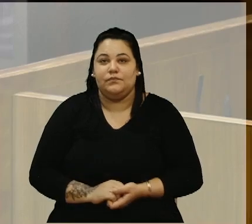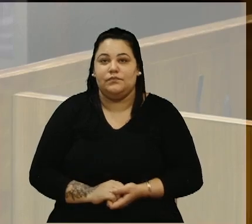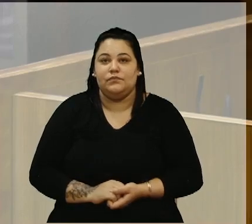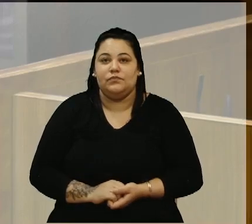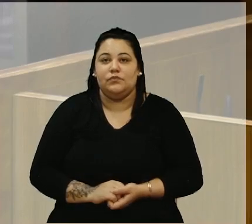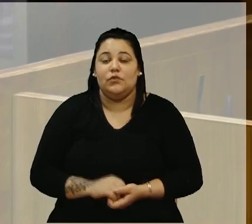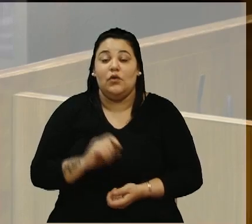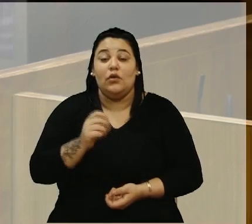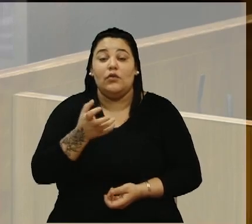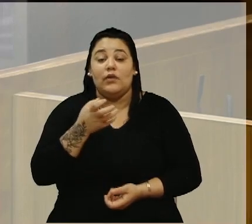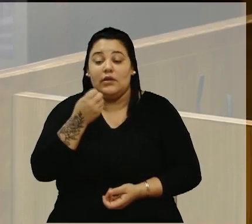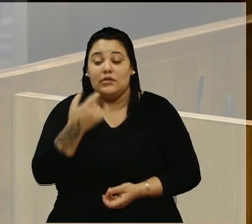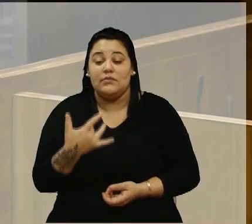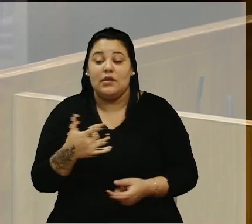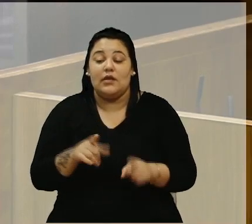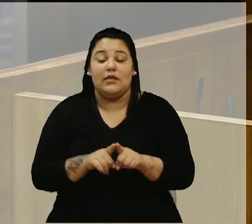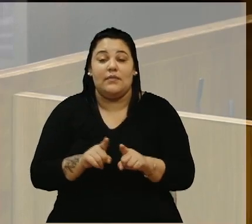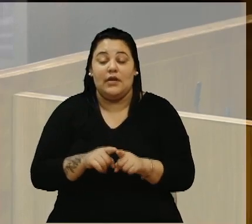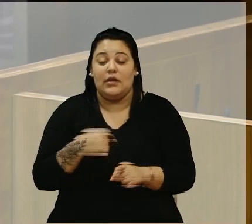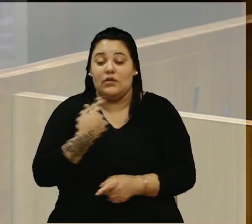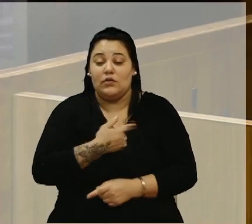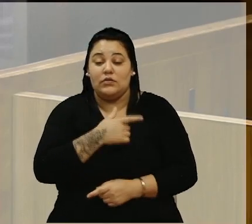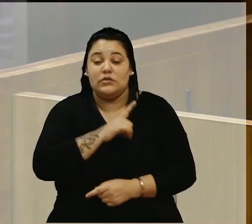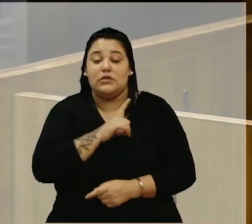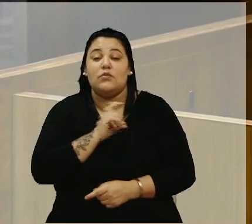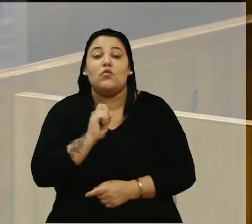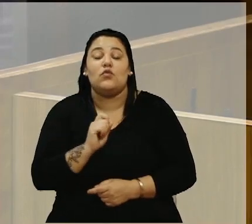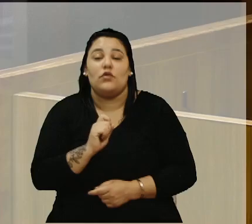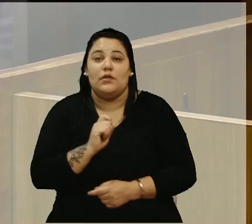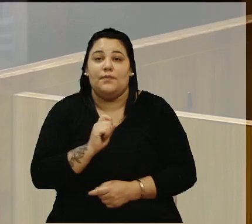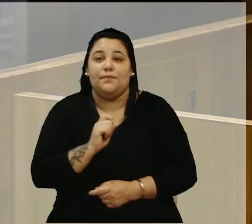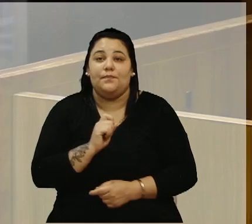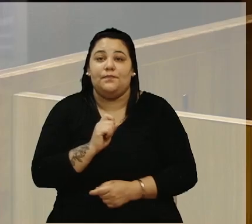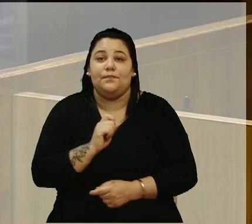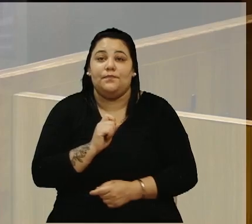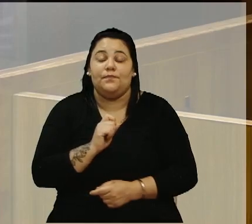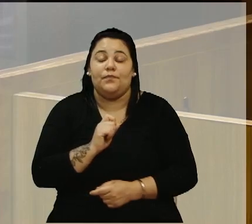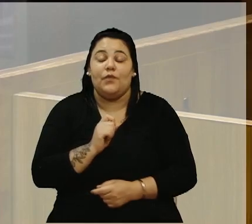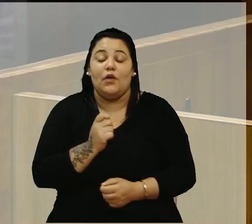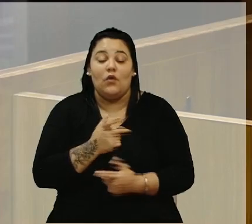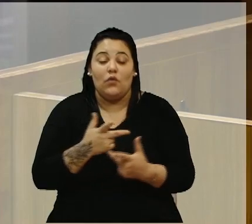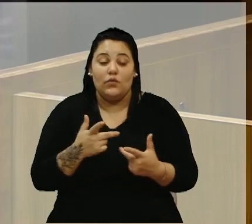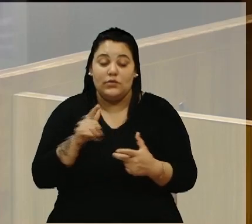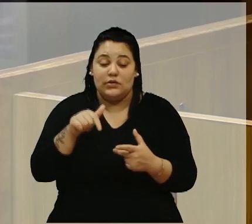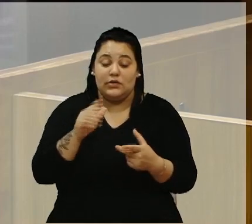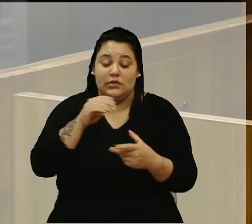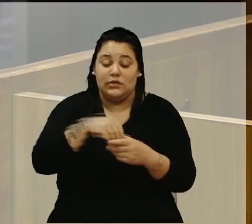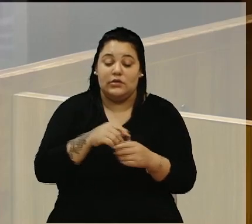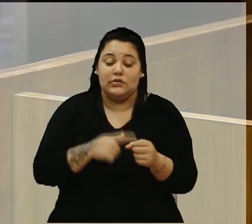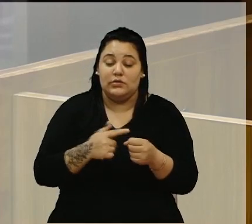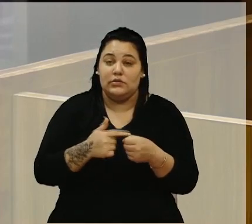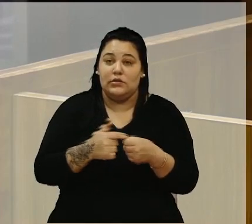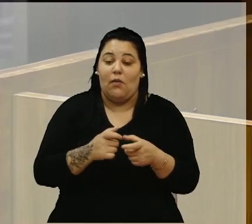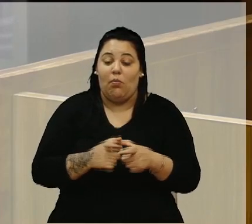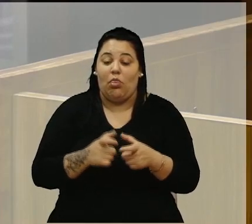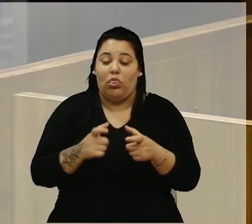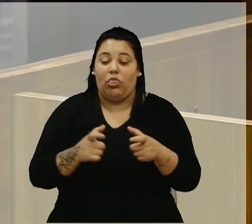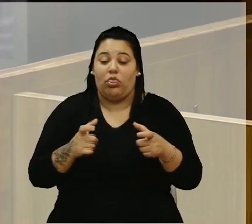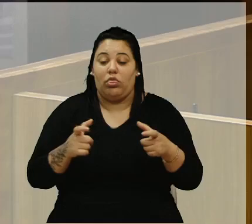falar também é que nós temos uma situação na cidade que continua aumentando a quantidade de